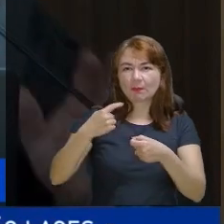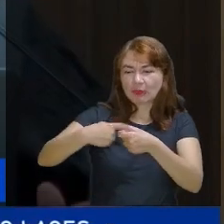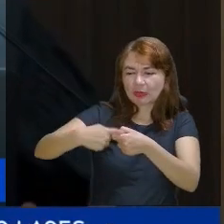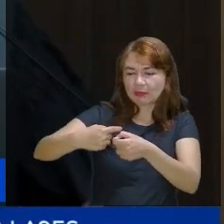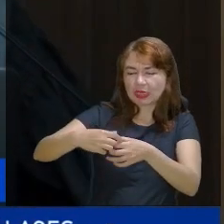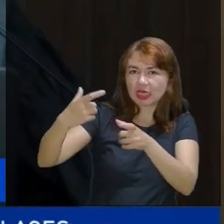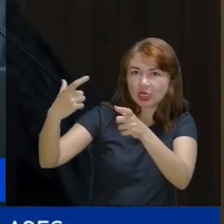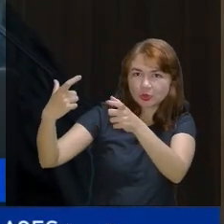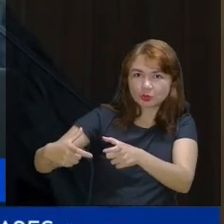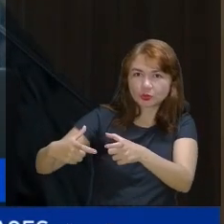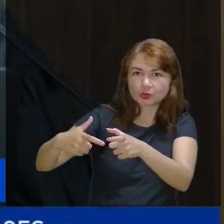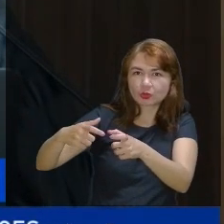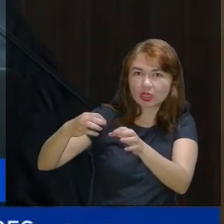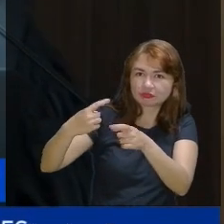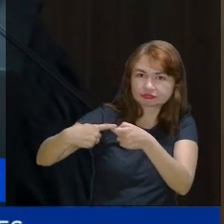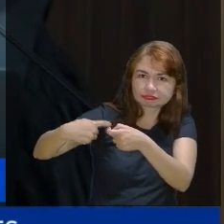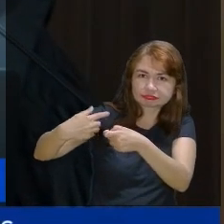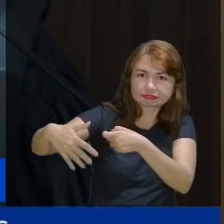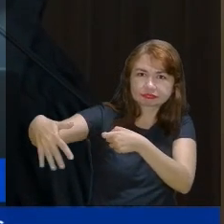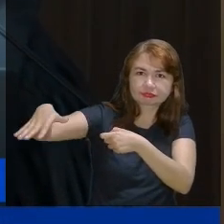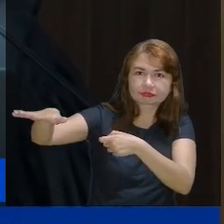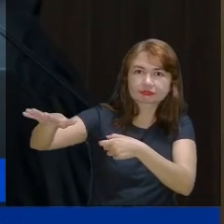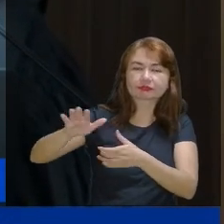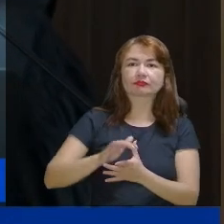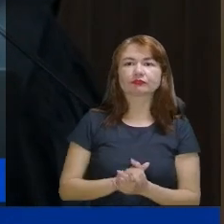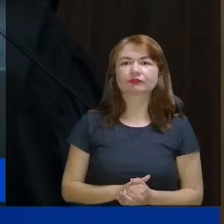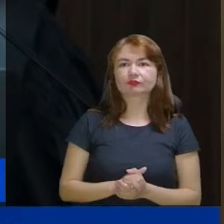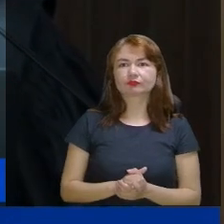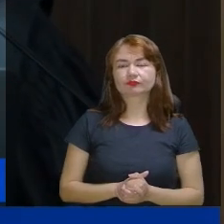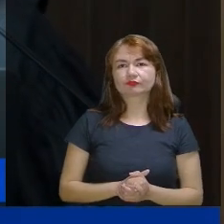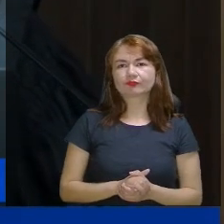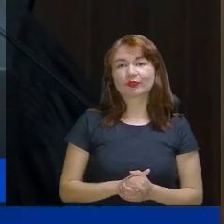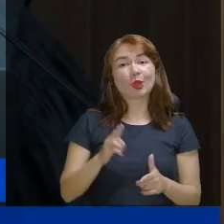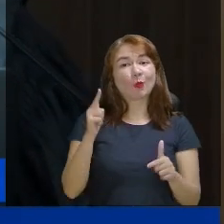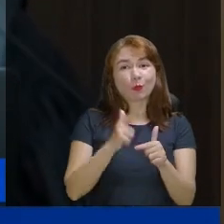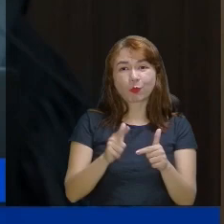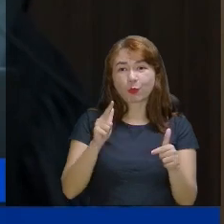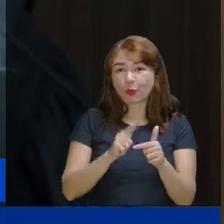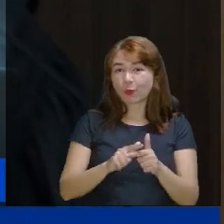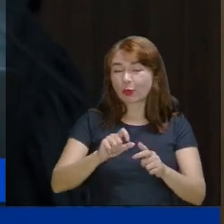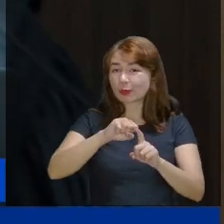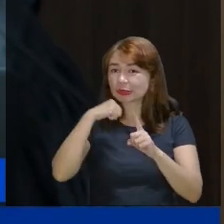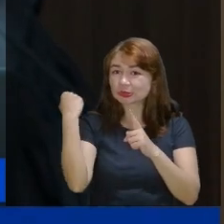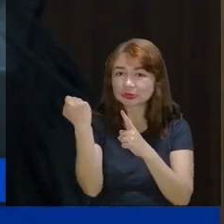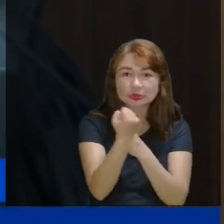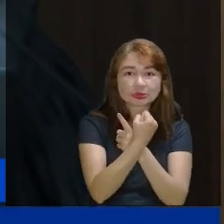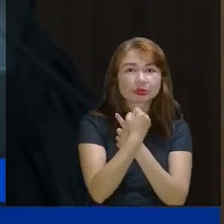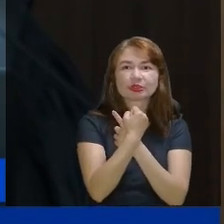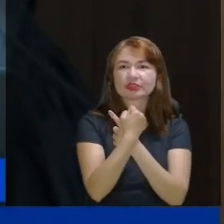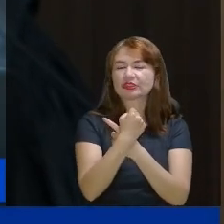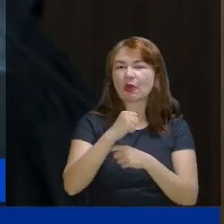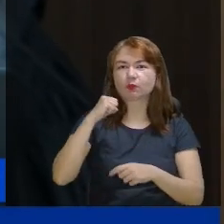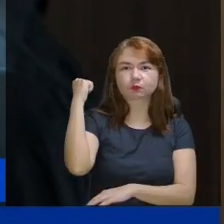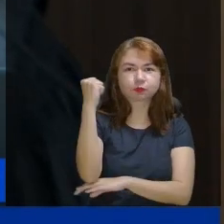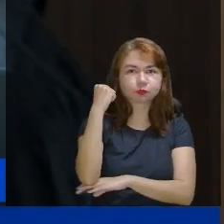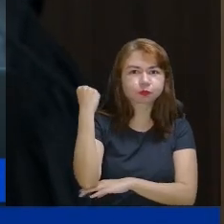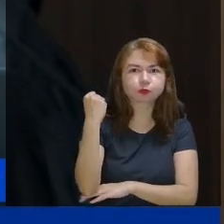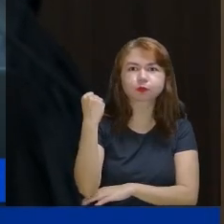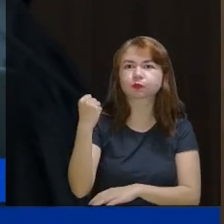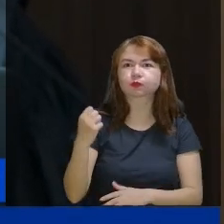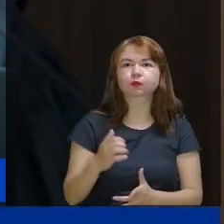nossas favelas, e hoje é o que nós temos, esse problema social grande e grave de violência, de